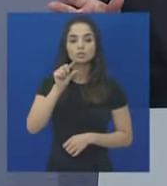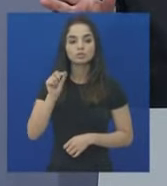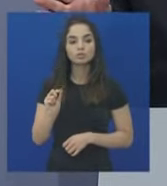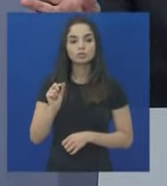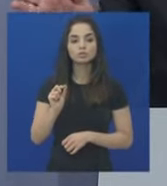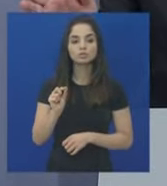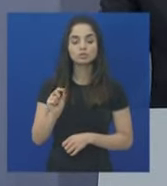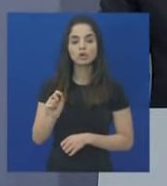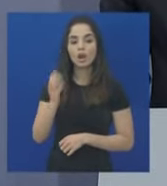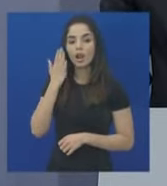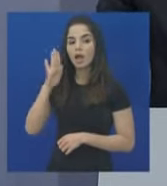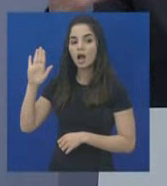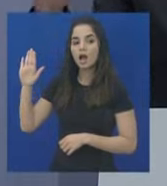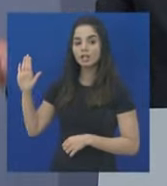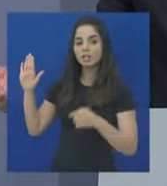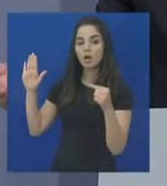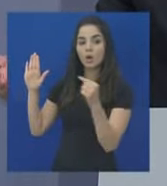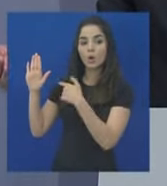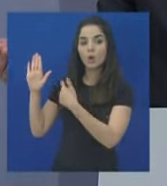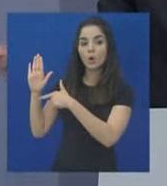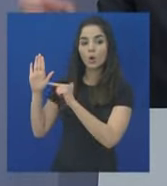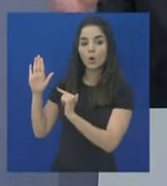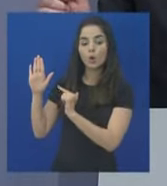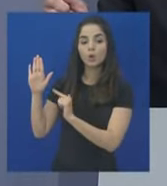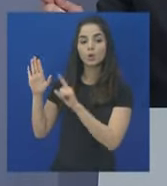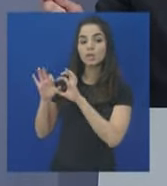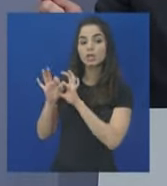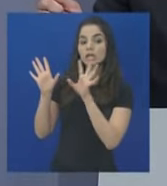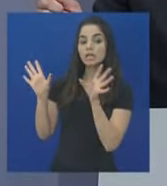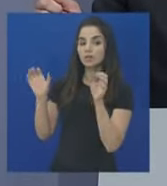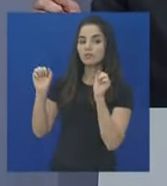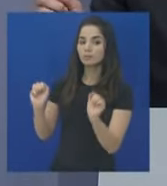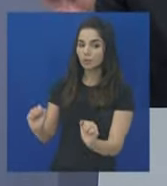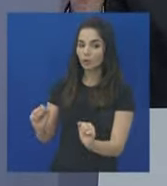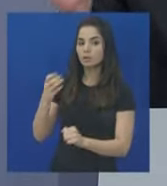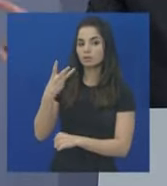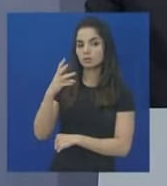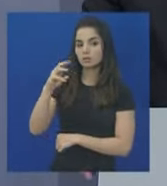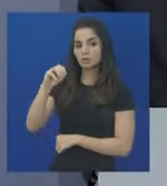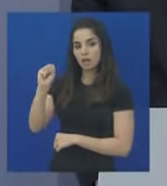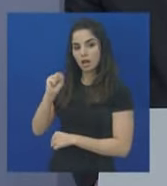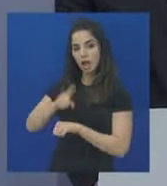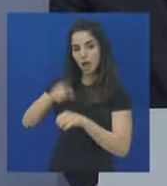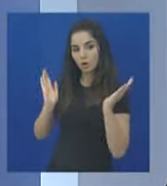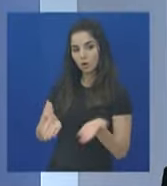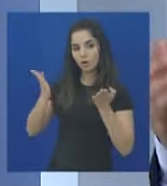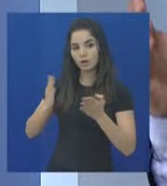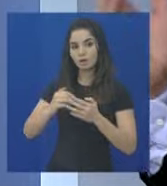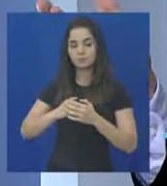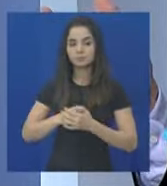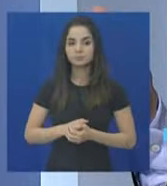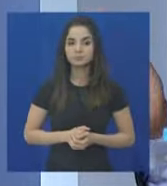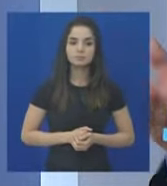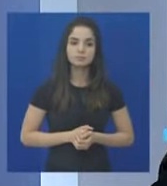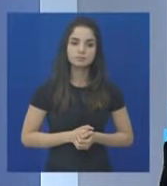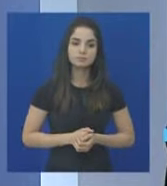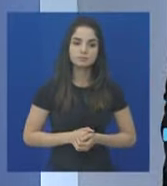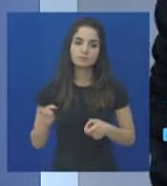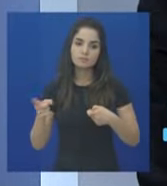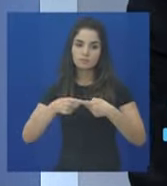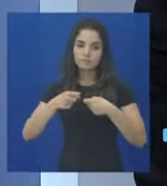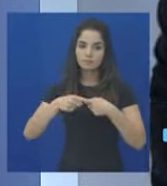dos candidatos para perguntar um tema livre. O senhor tem 30 segundos a partir de agora. Doutor Paulo